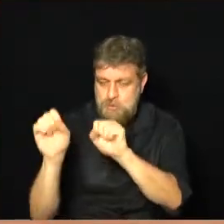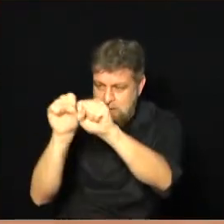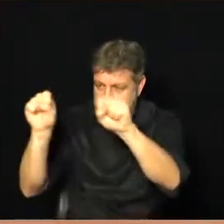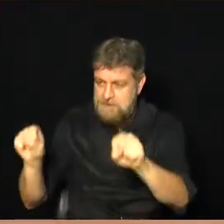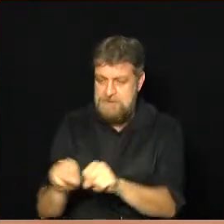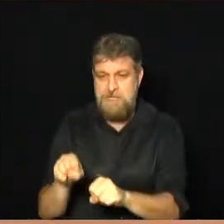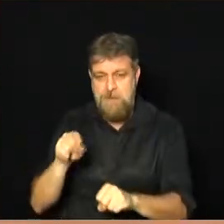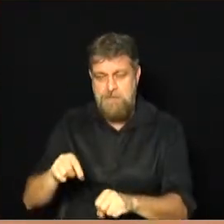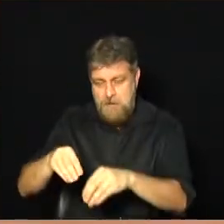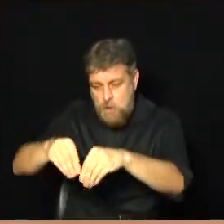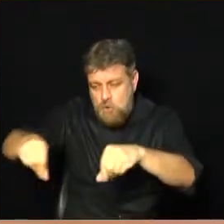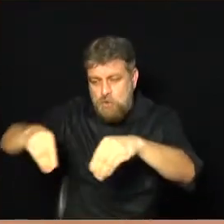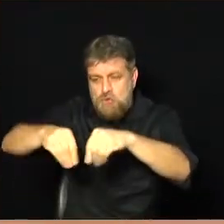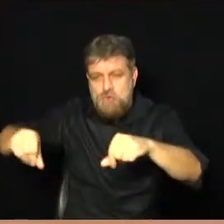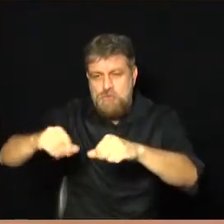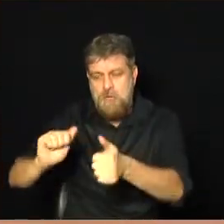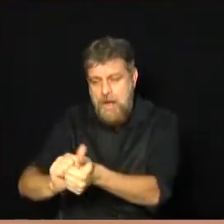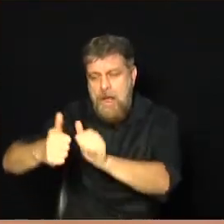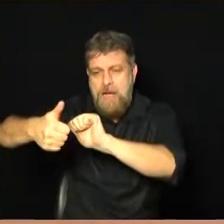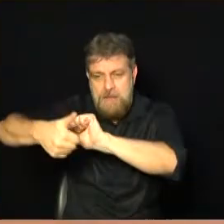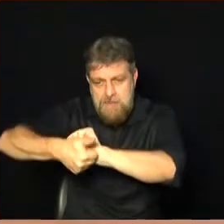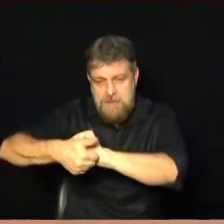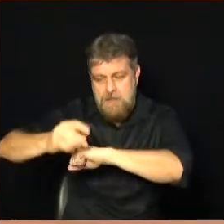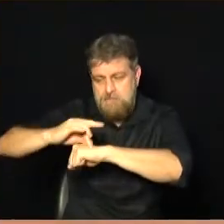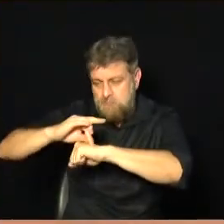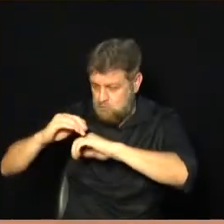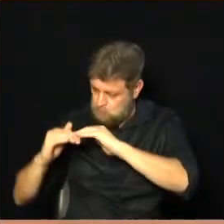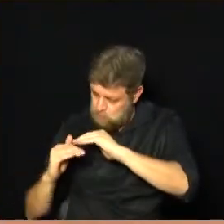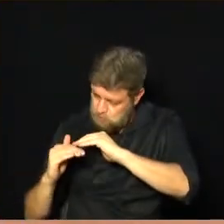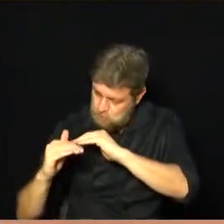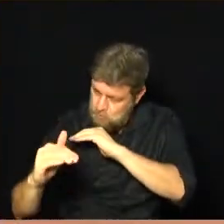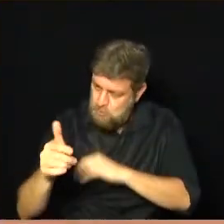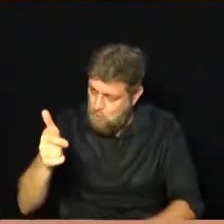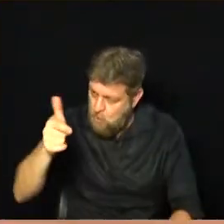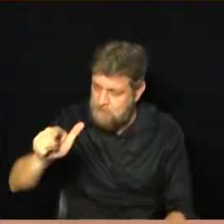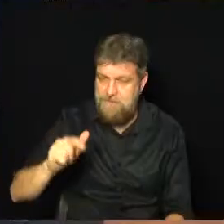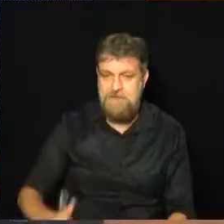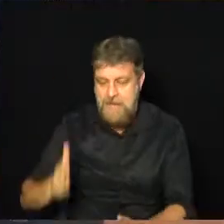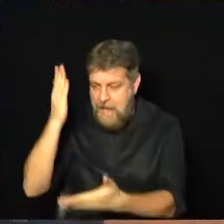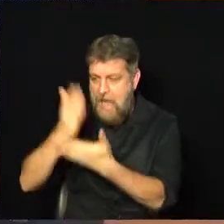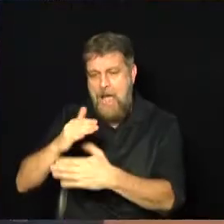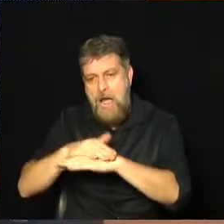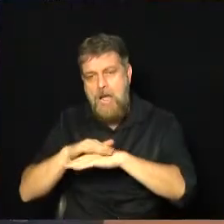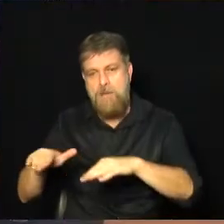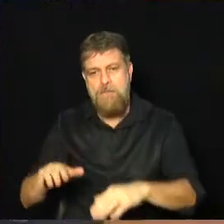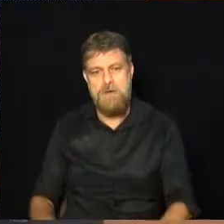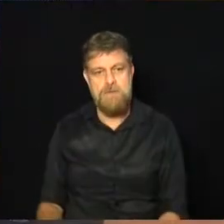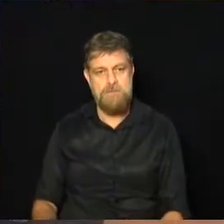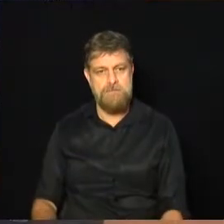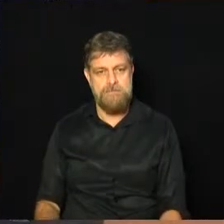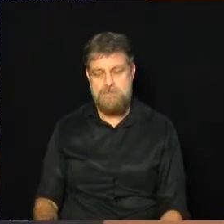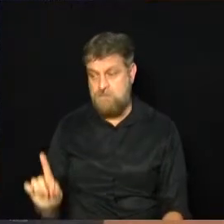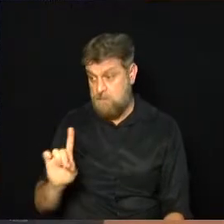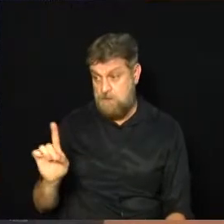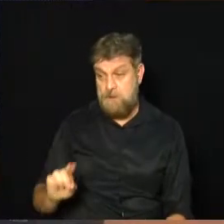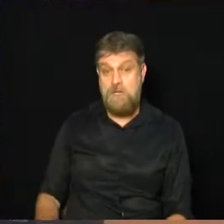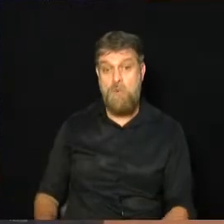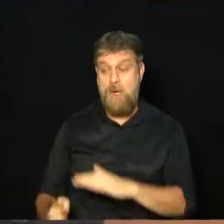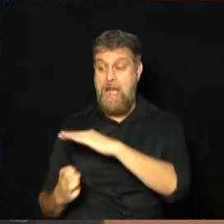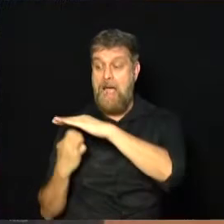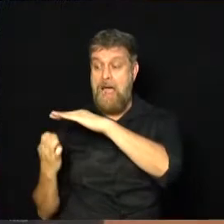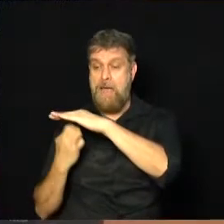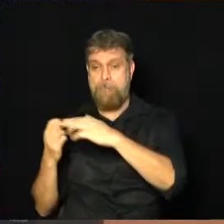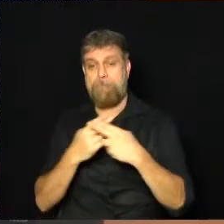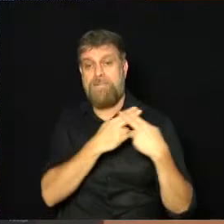solo ficar adequado, para ser refeito o pavimento e corrigir isso de uma vez por todas. Prefeitura? Não, vai ser feito